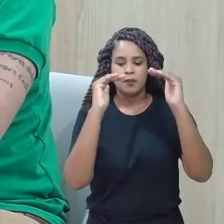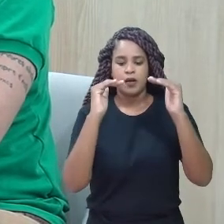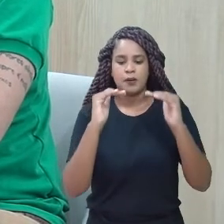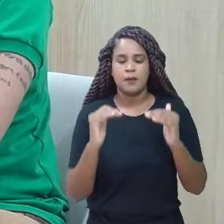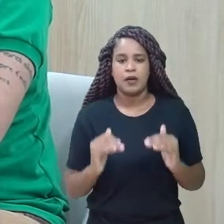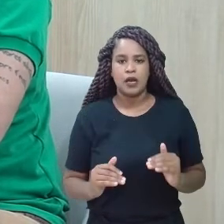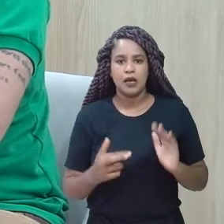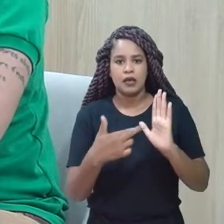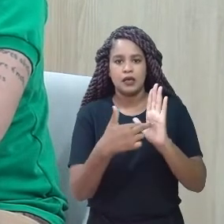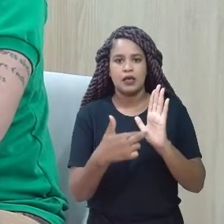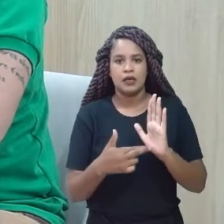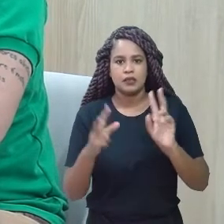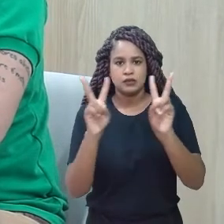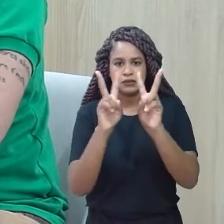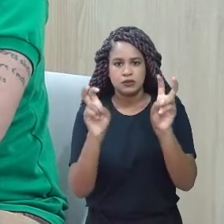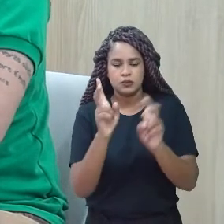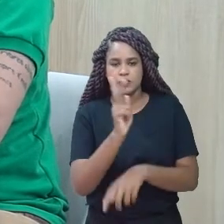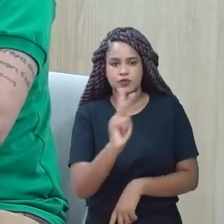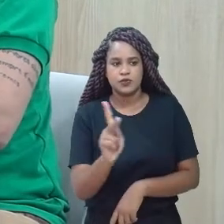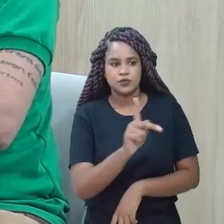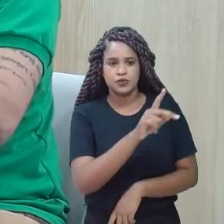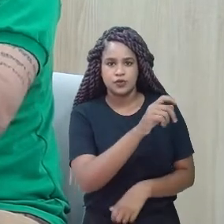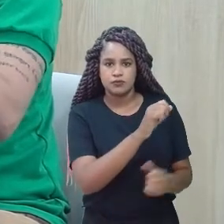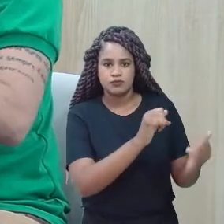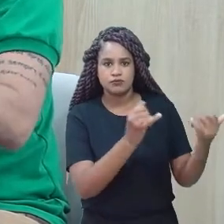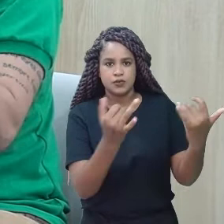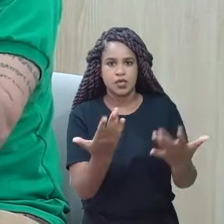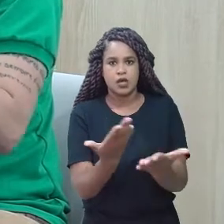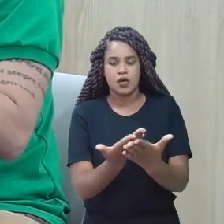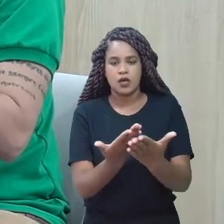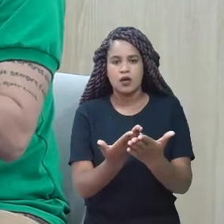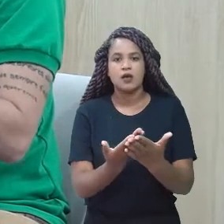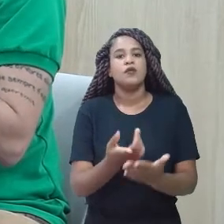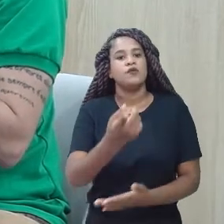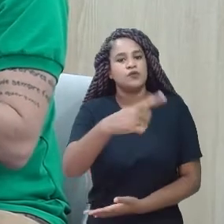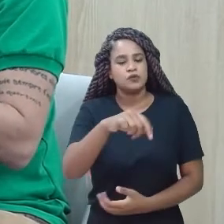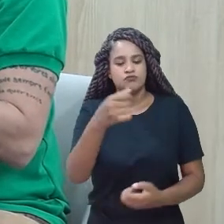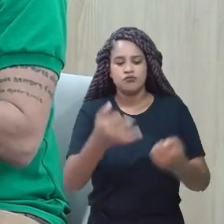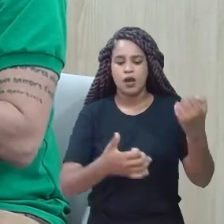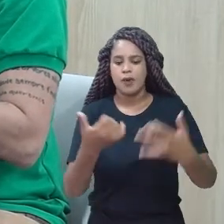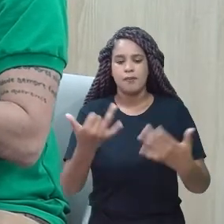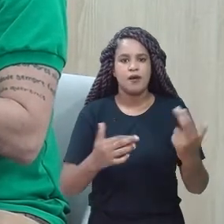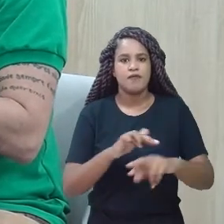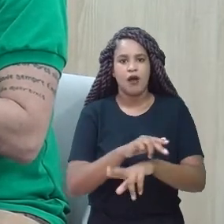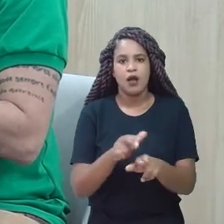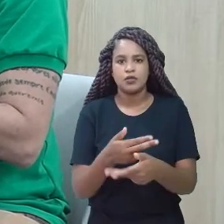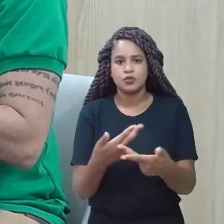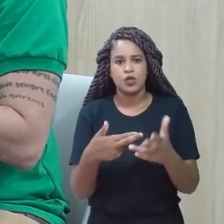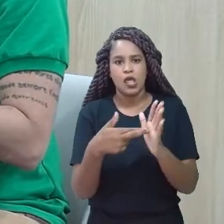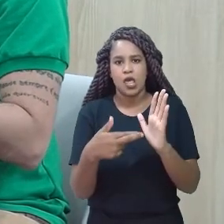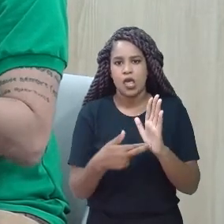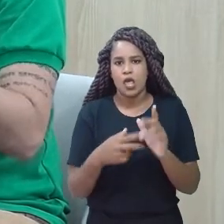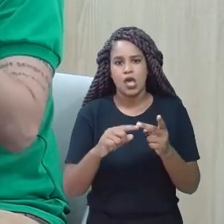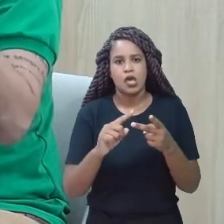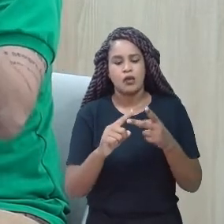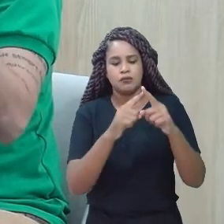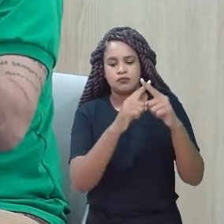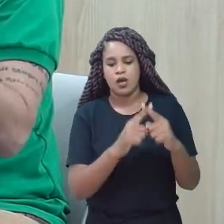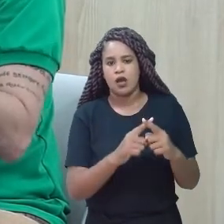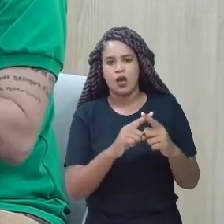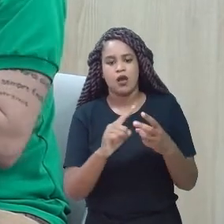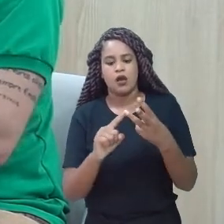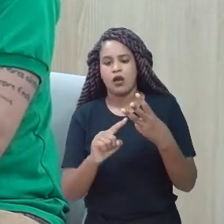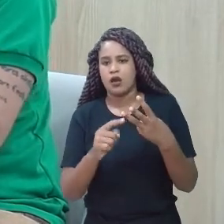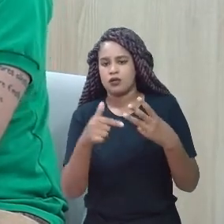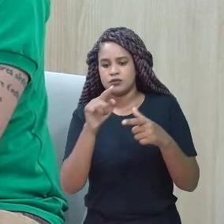professora Briane trouxe na aula, né? Então, assim, para você... falou de muita coisa, né? Múltiplos, divisores, critérios de divisibilidade. Então,